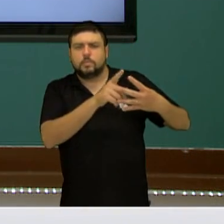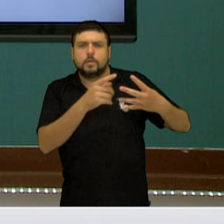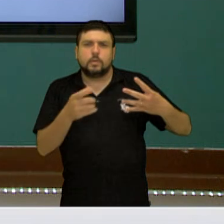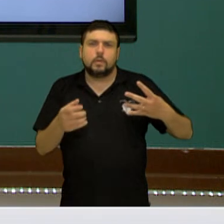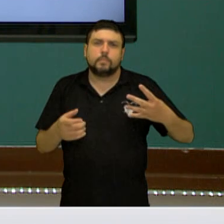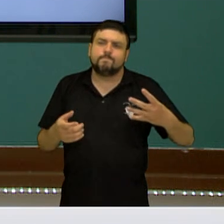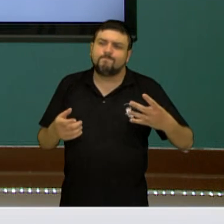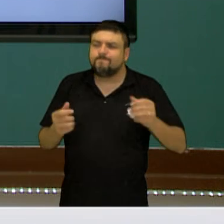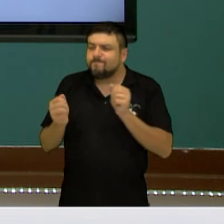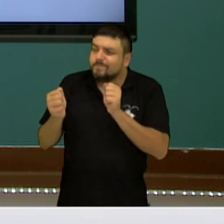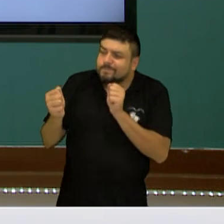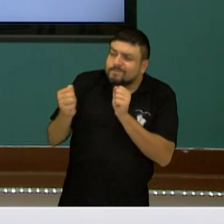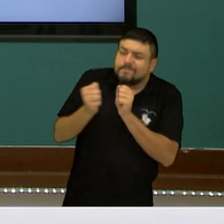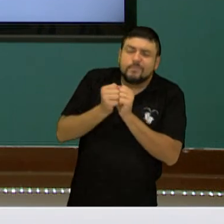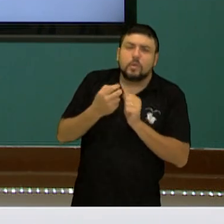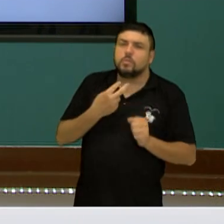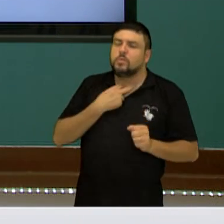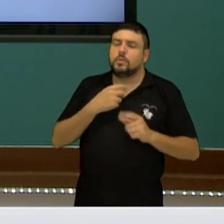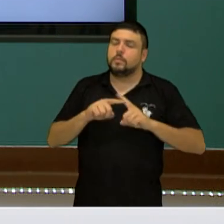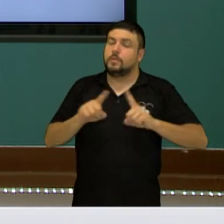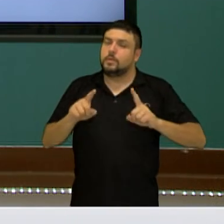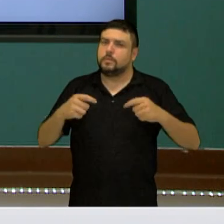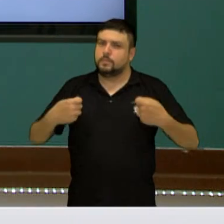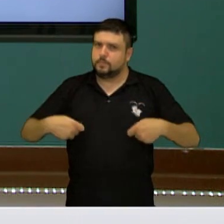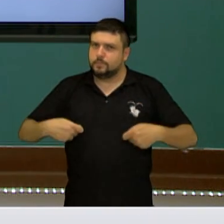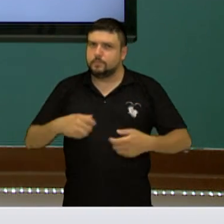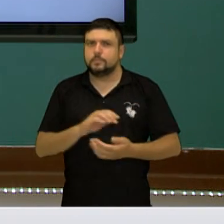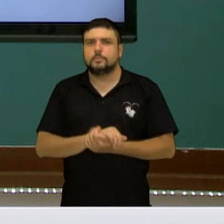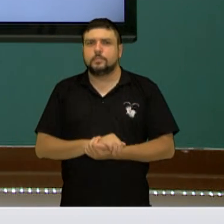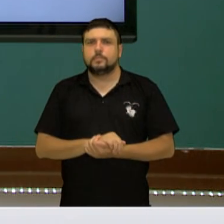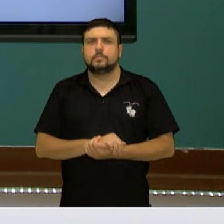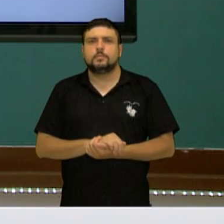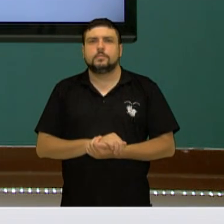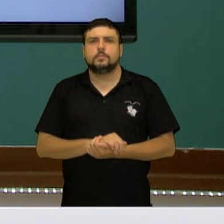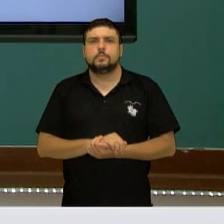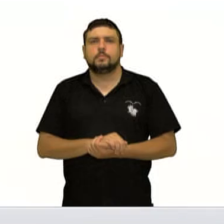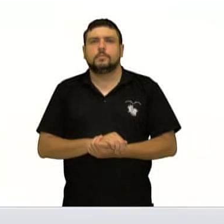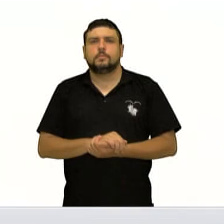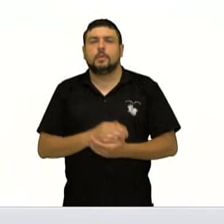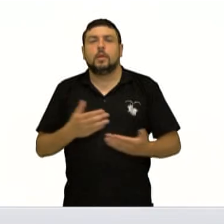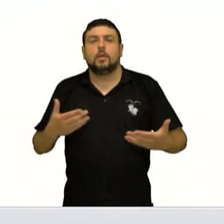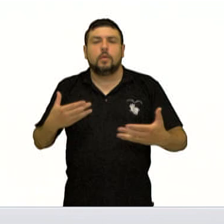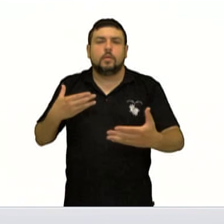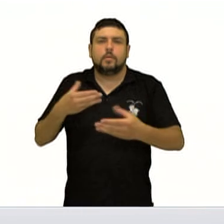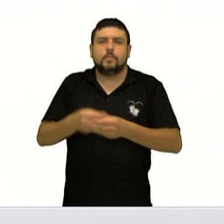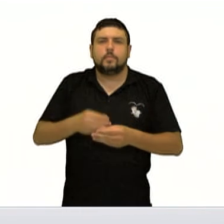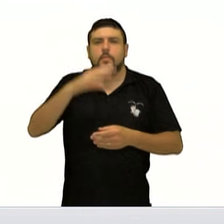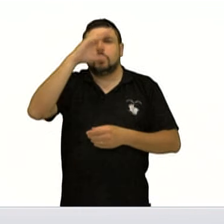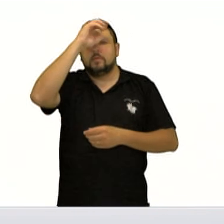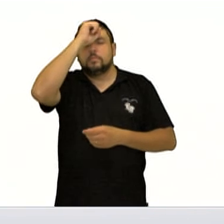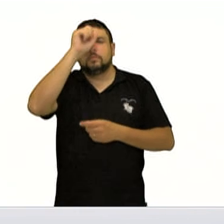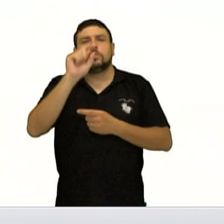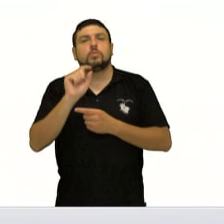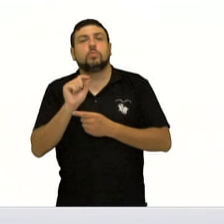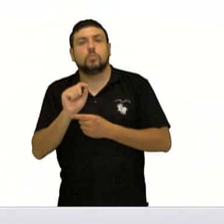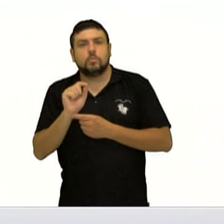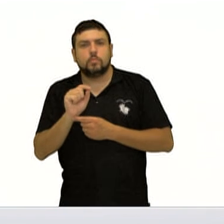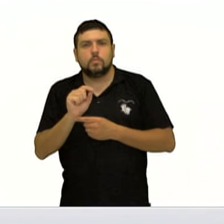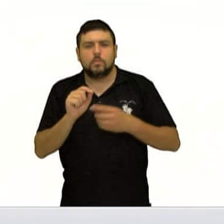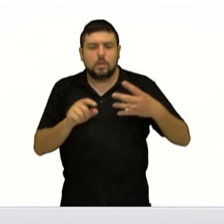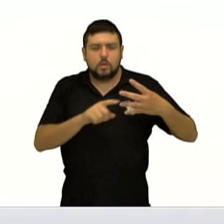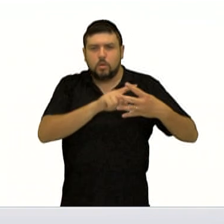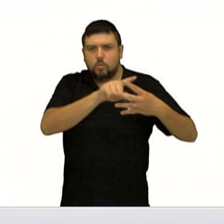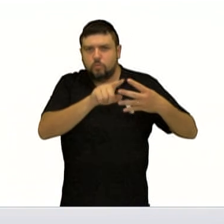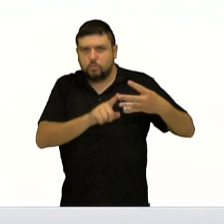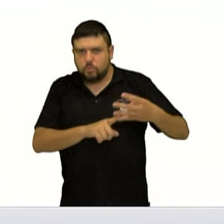não fazer a refeição junto, mas é necessário, ok? Então, o que trabalhamos hoje, gente? Nós estamos trabalhando 4 gráficos